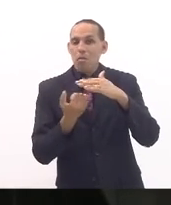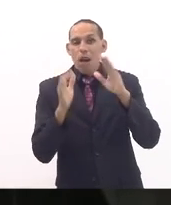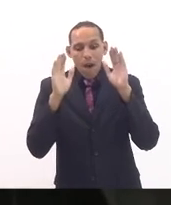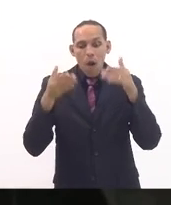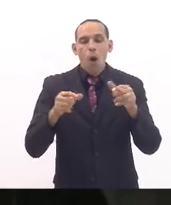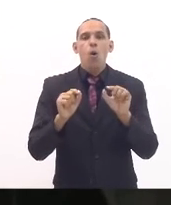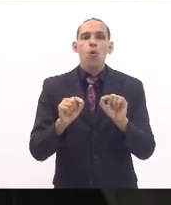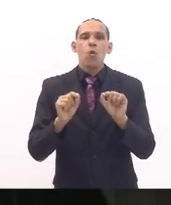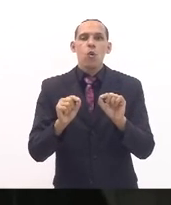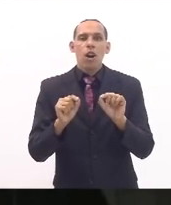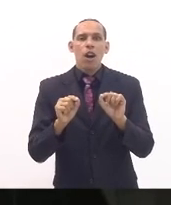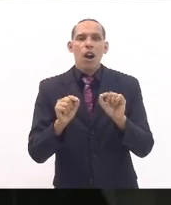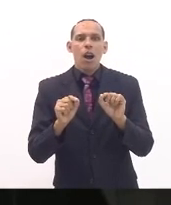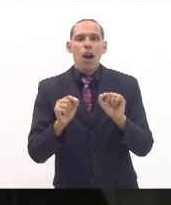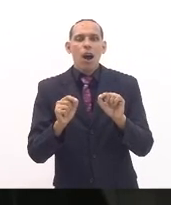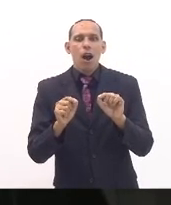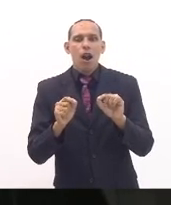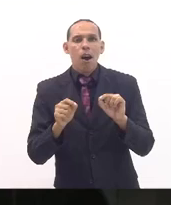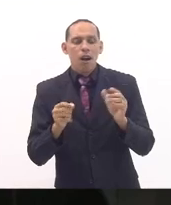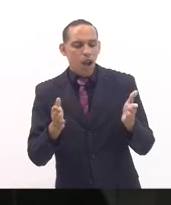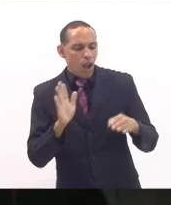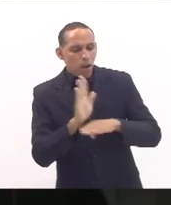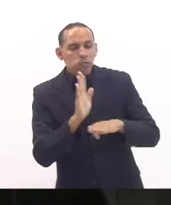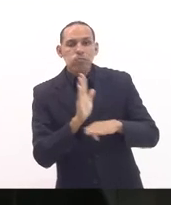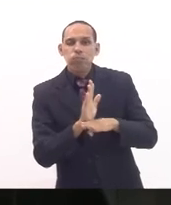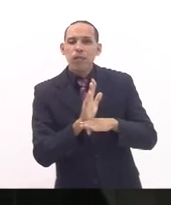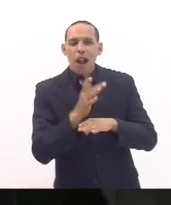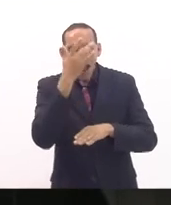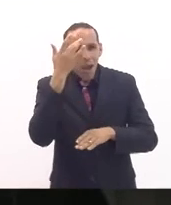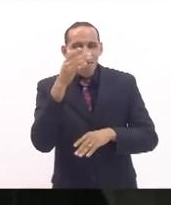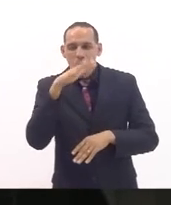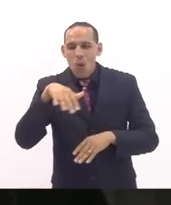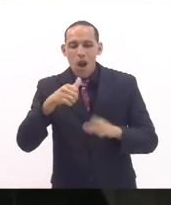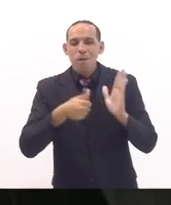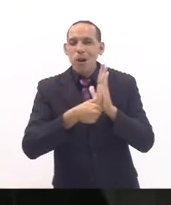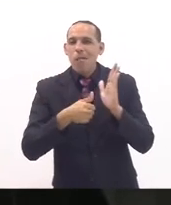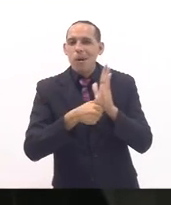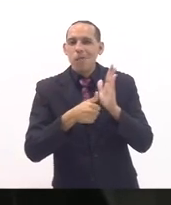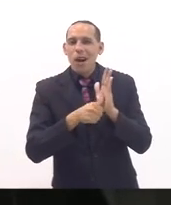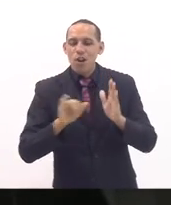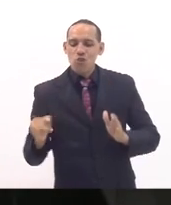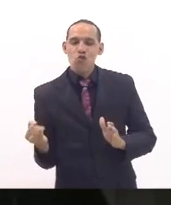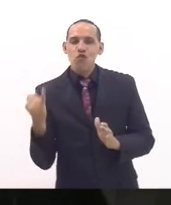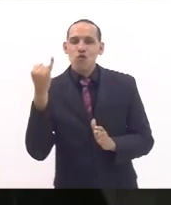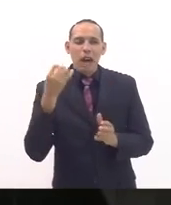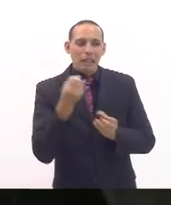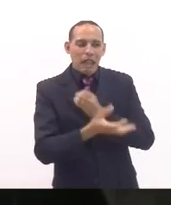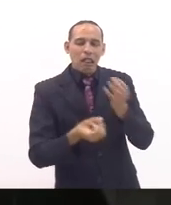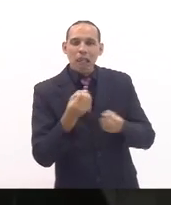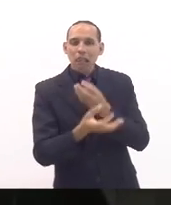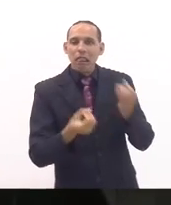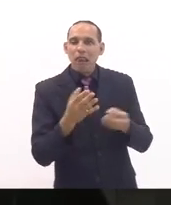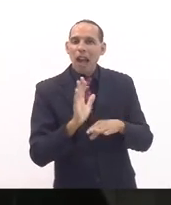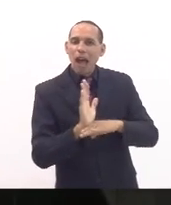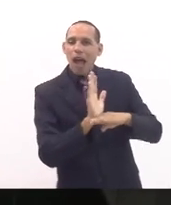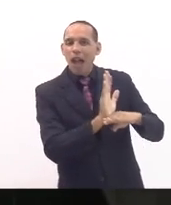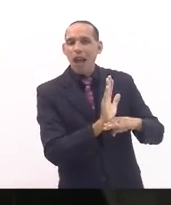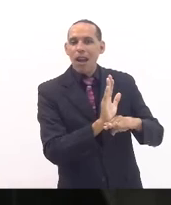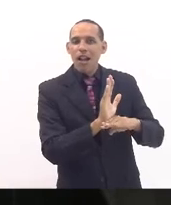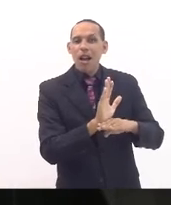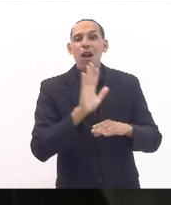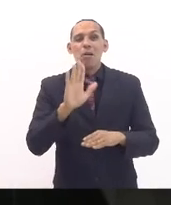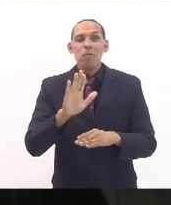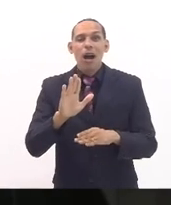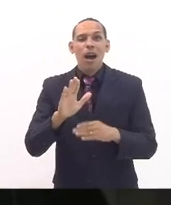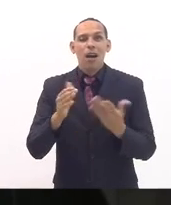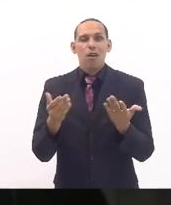foco é alimentar imediatamente os acionistas com com juros e dividendos né em detrimento de um projeto estratégico e